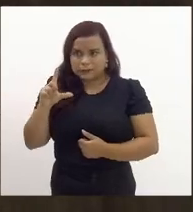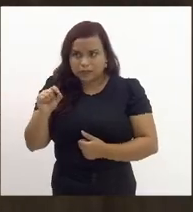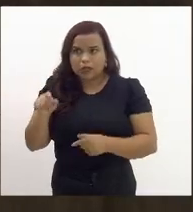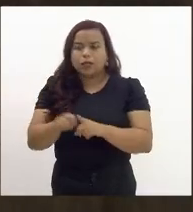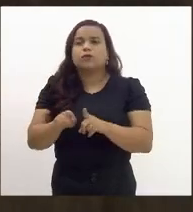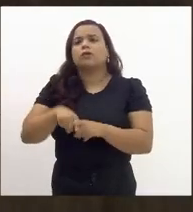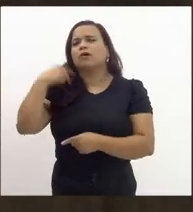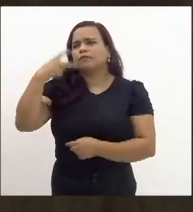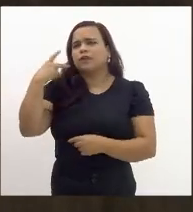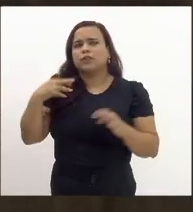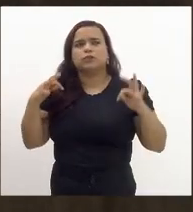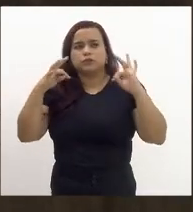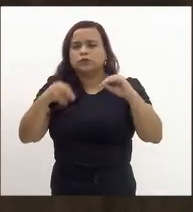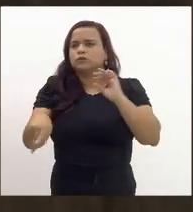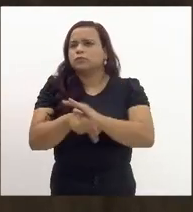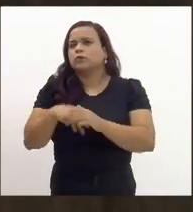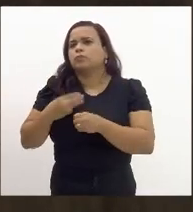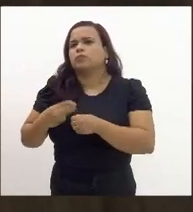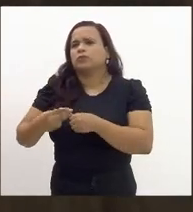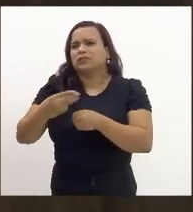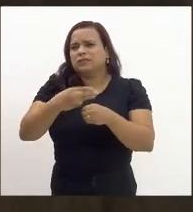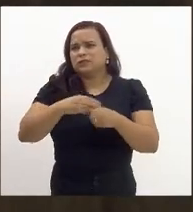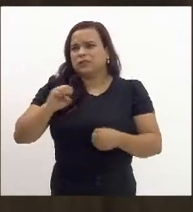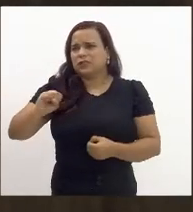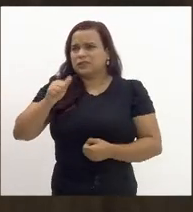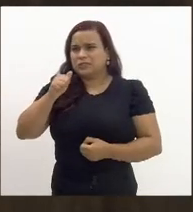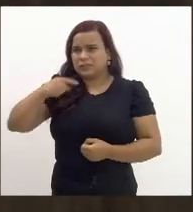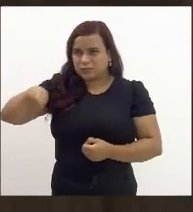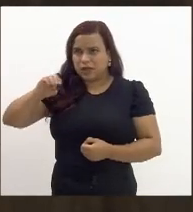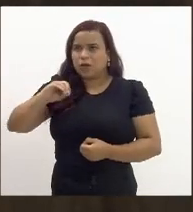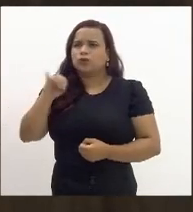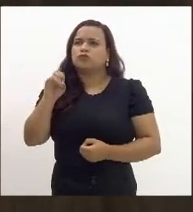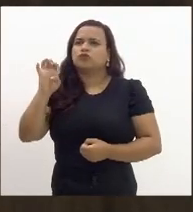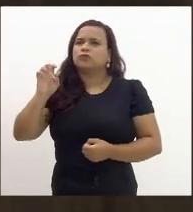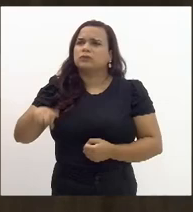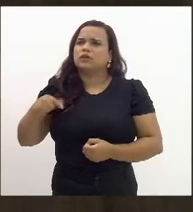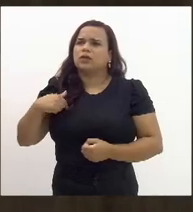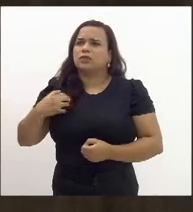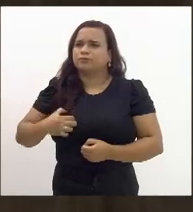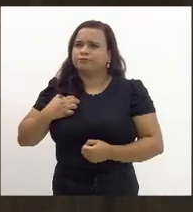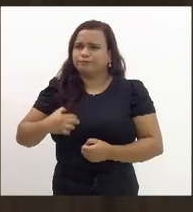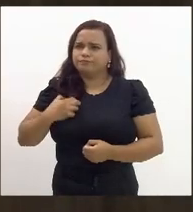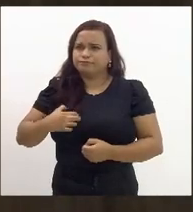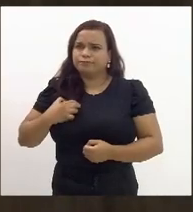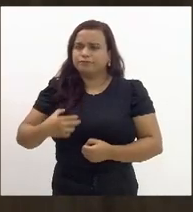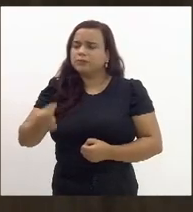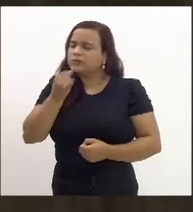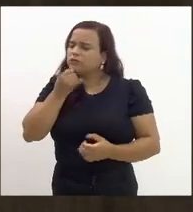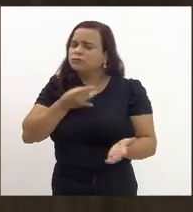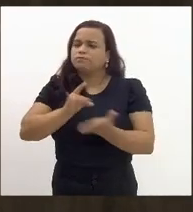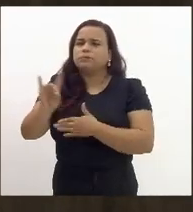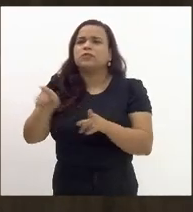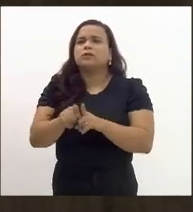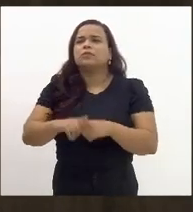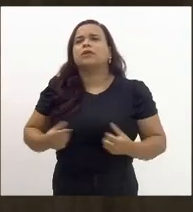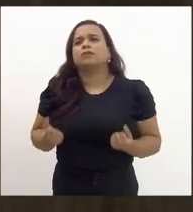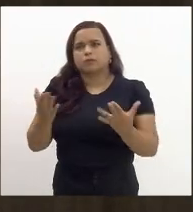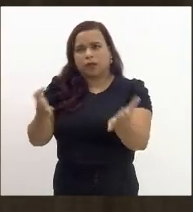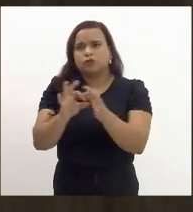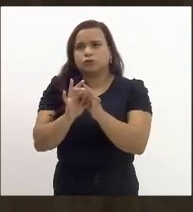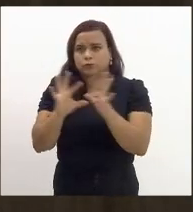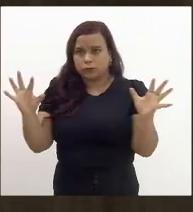vereadores do município de São José, a indignação minha e me colocar à disposição para o